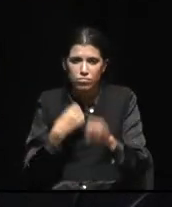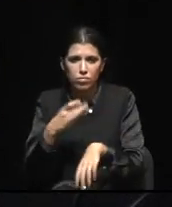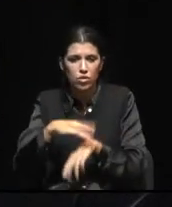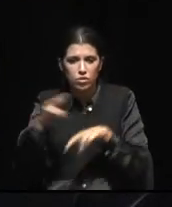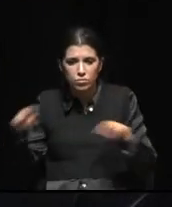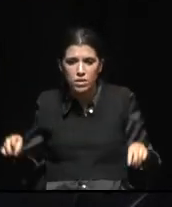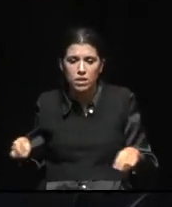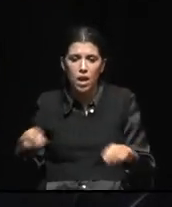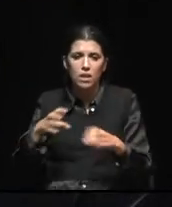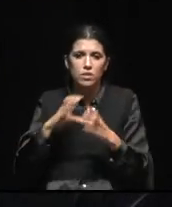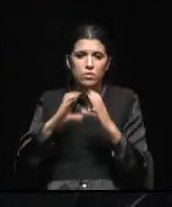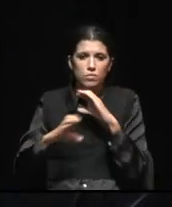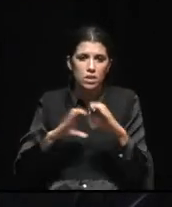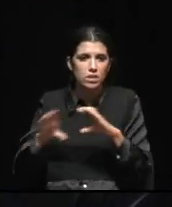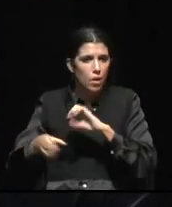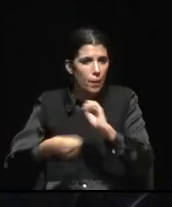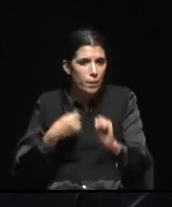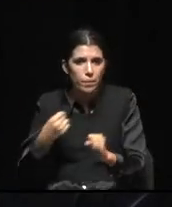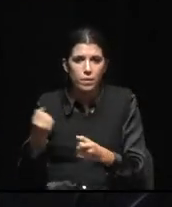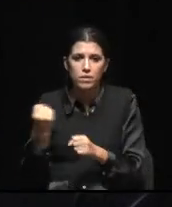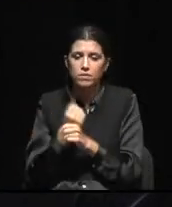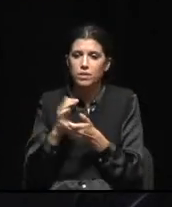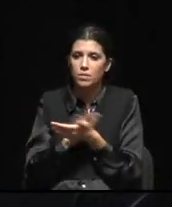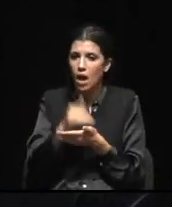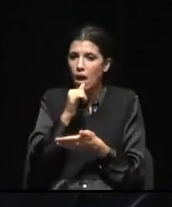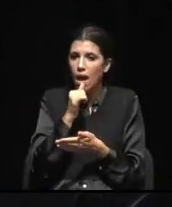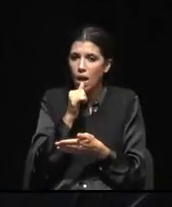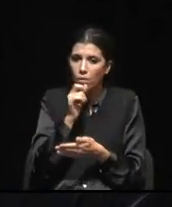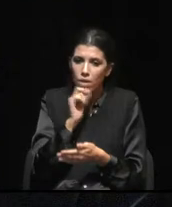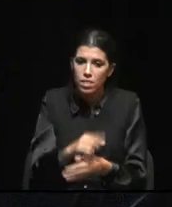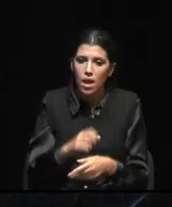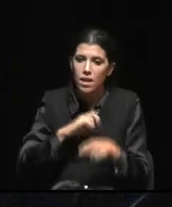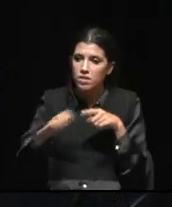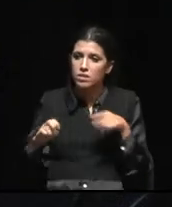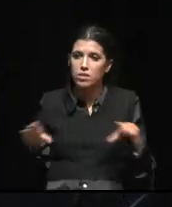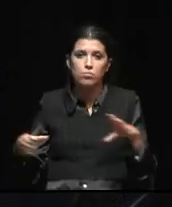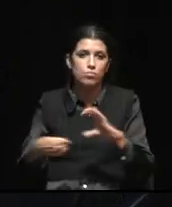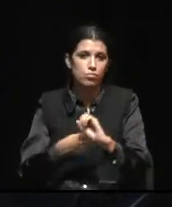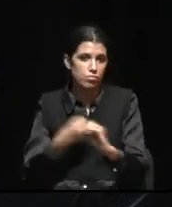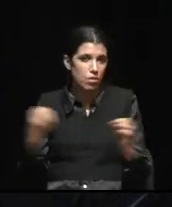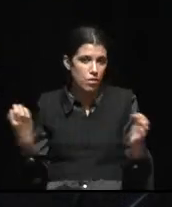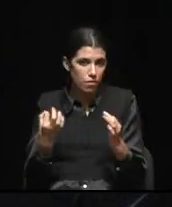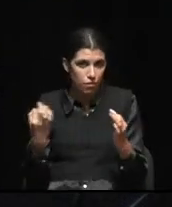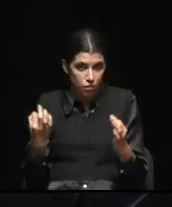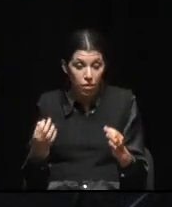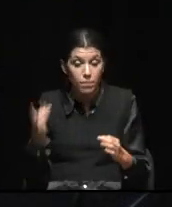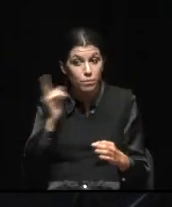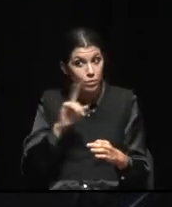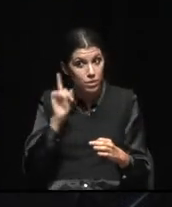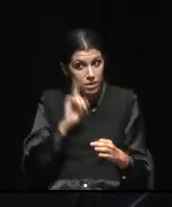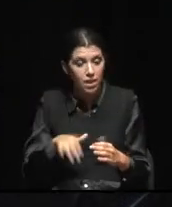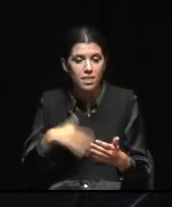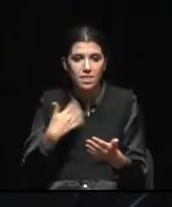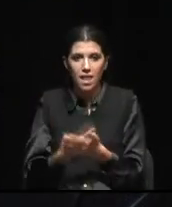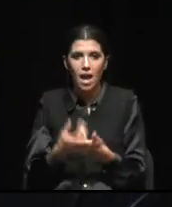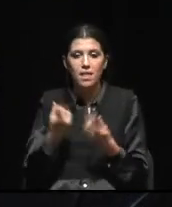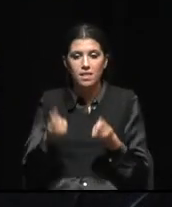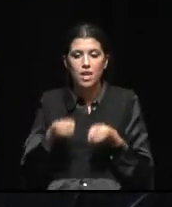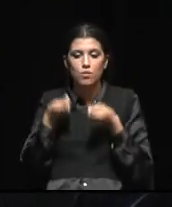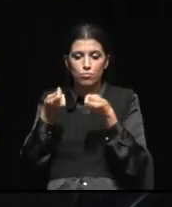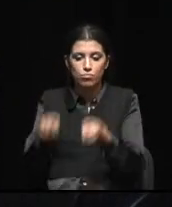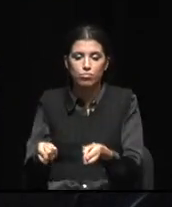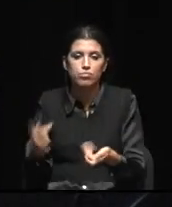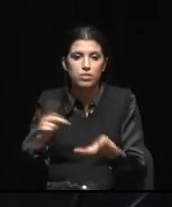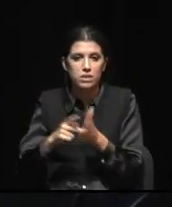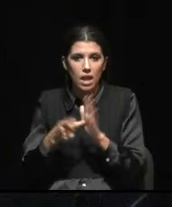infraestruturas de telecomunicações serviços básicos como água potável eletricidade foram dizimados será essencial assegurar ajuda financeira